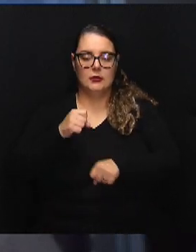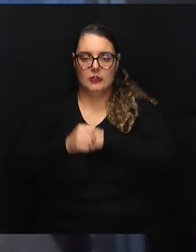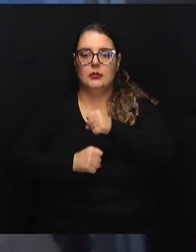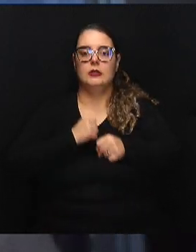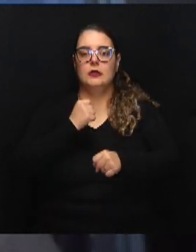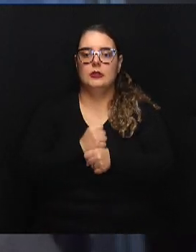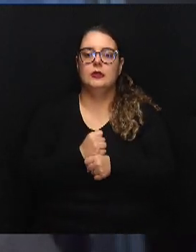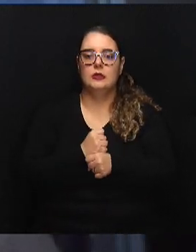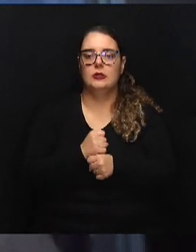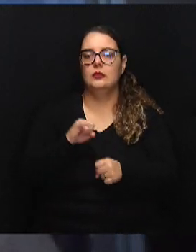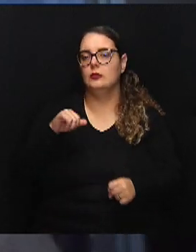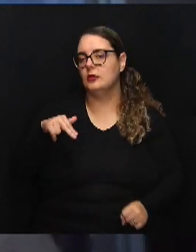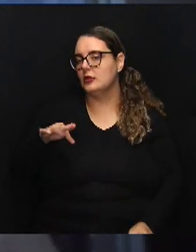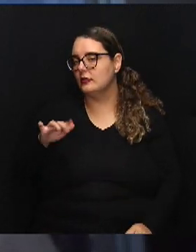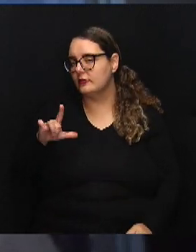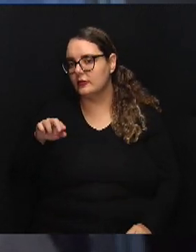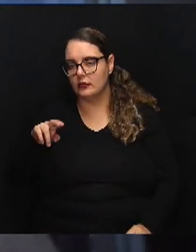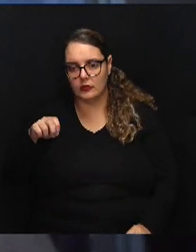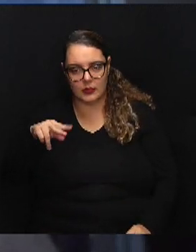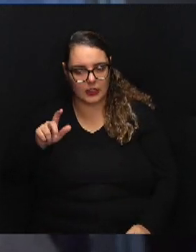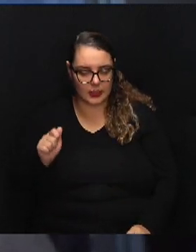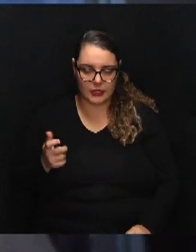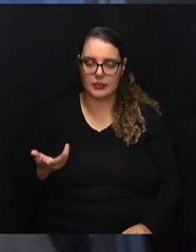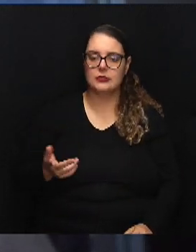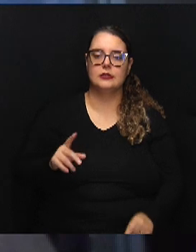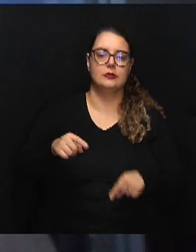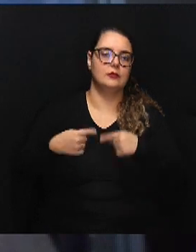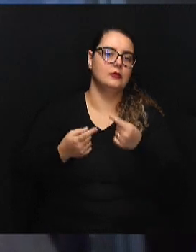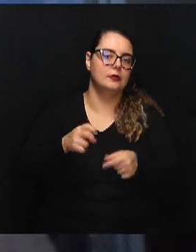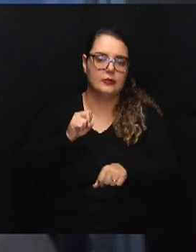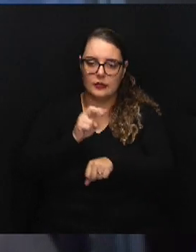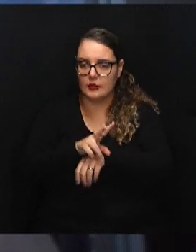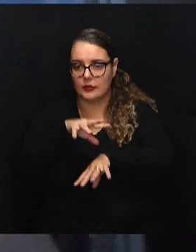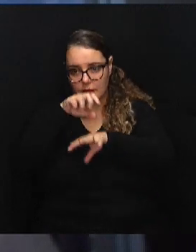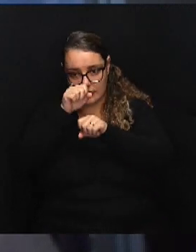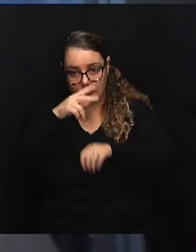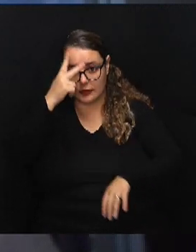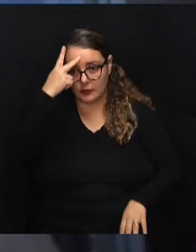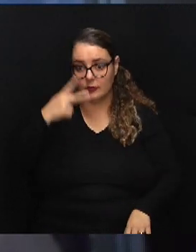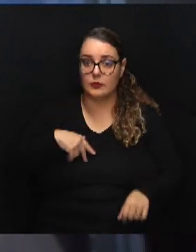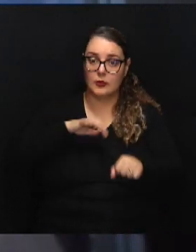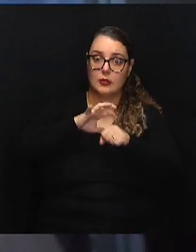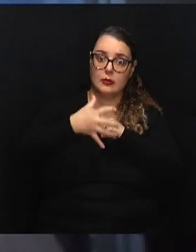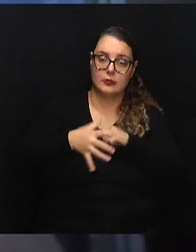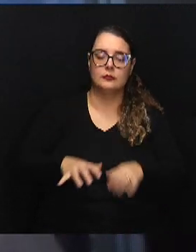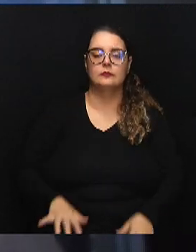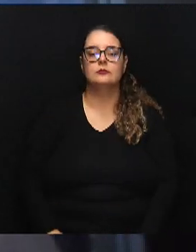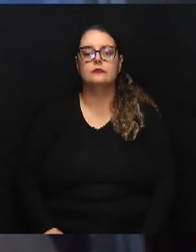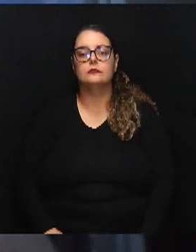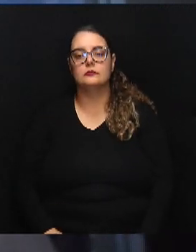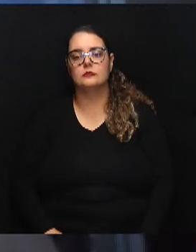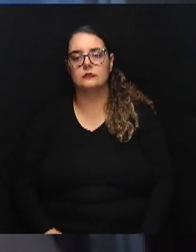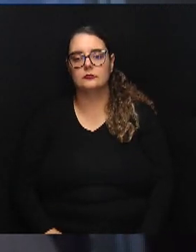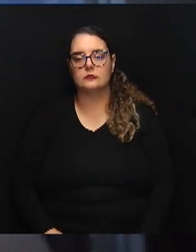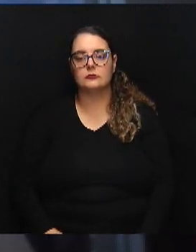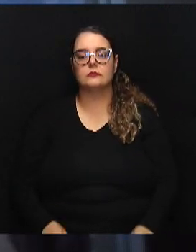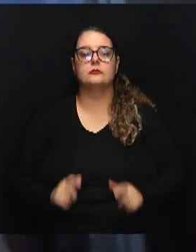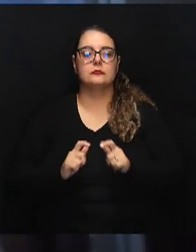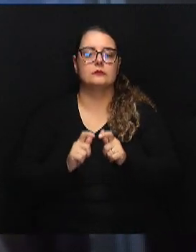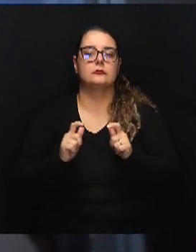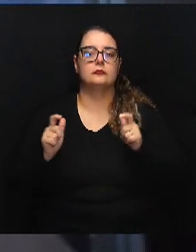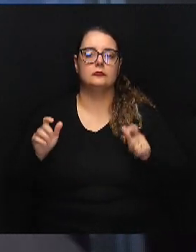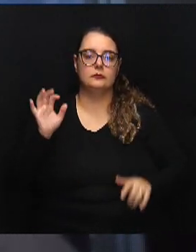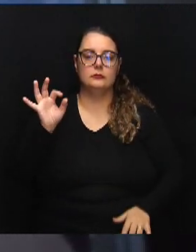o influenza, o adenovírus, o essencial respiratório, o próprio Covid, eles aumentam